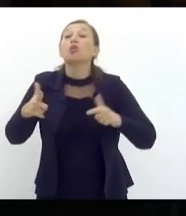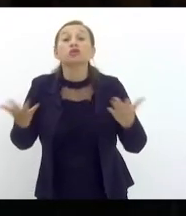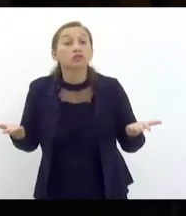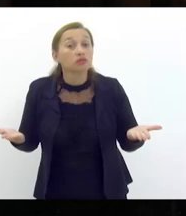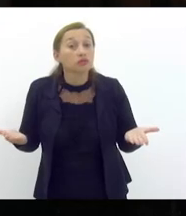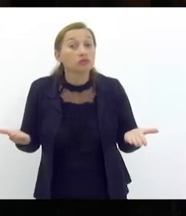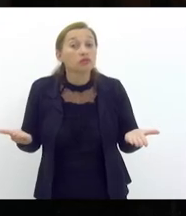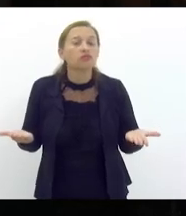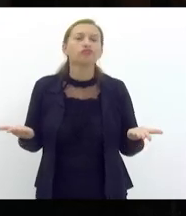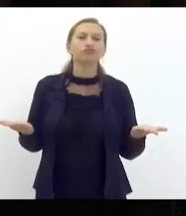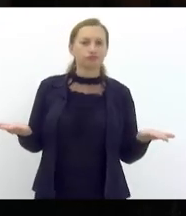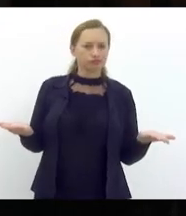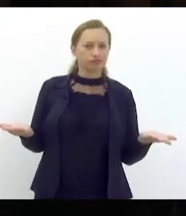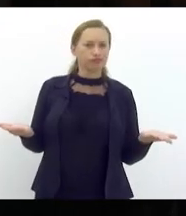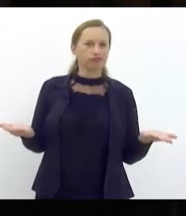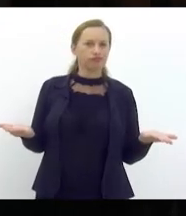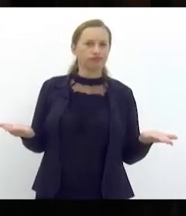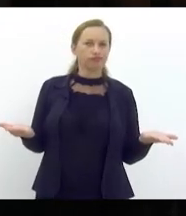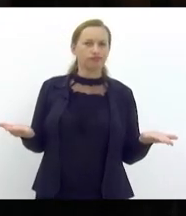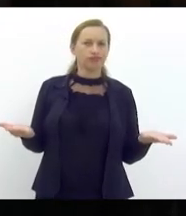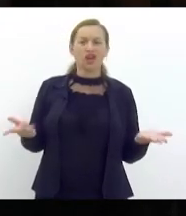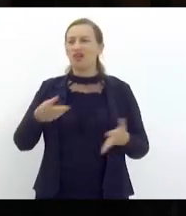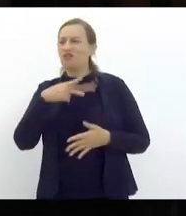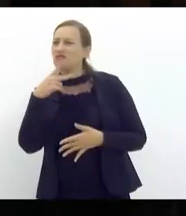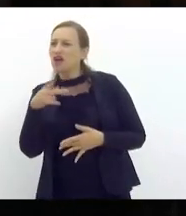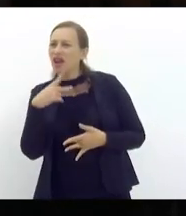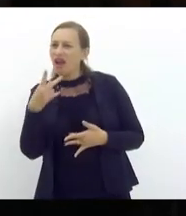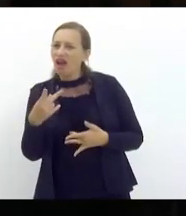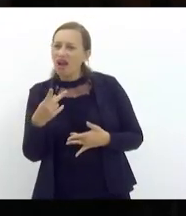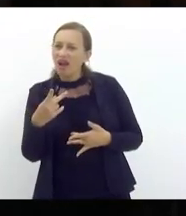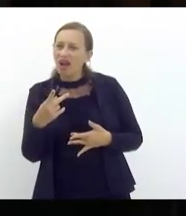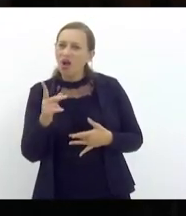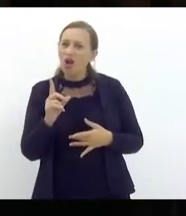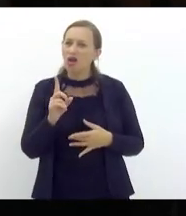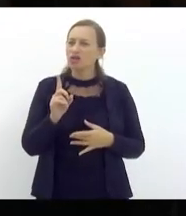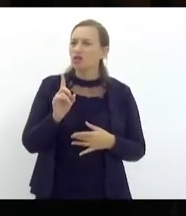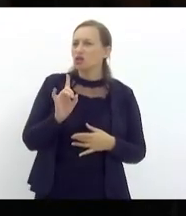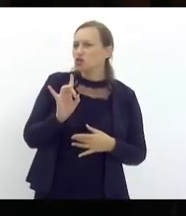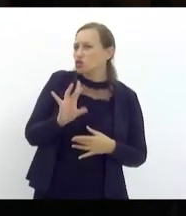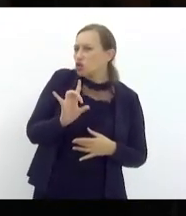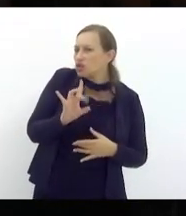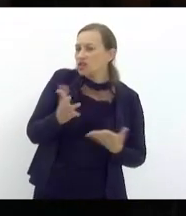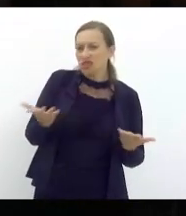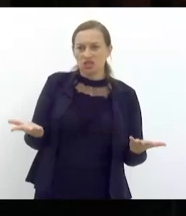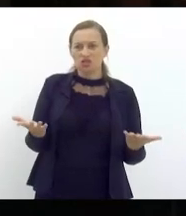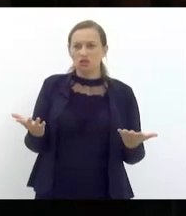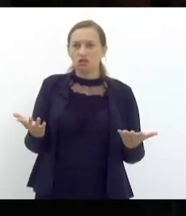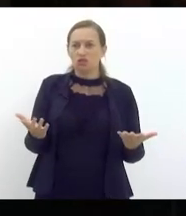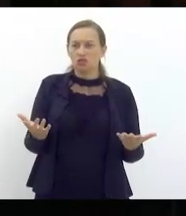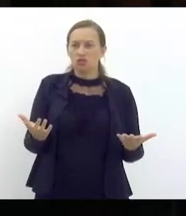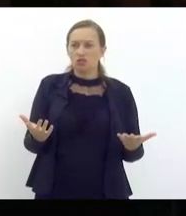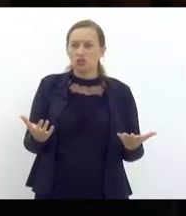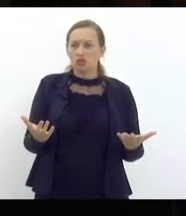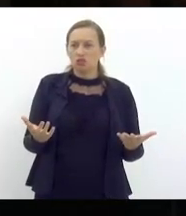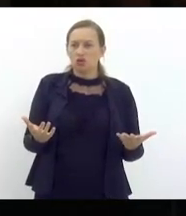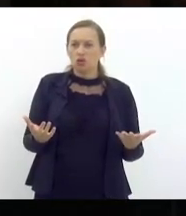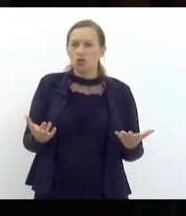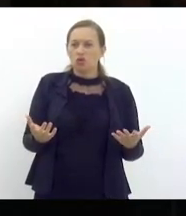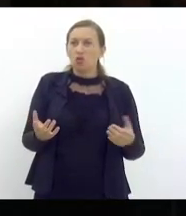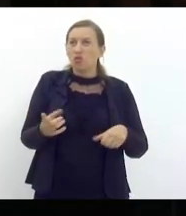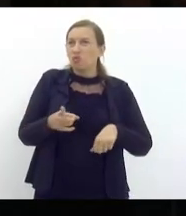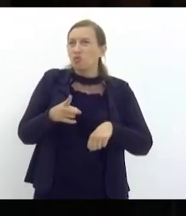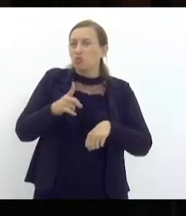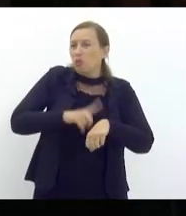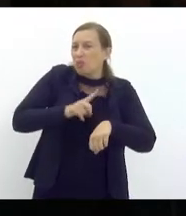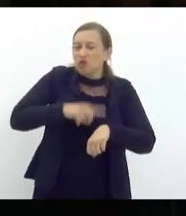e aí tentar falar de uma maneira isolada por um por um clima mais tenso que a greve